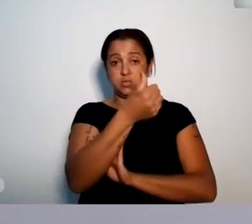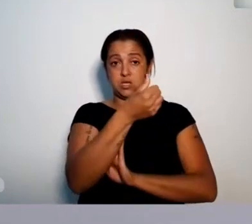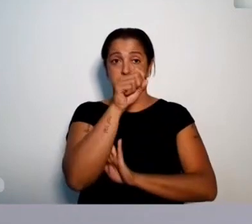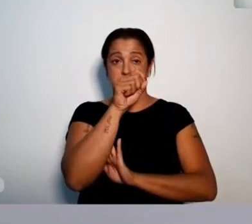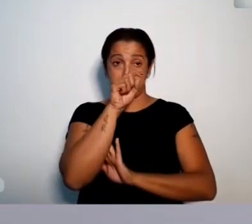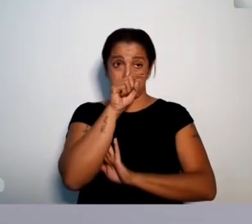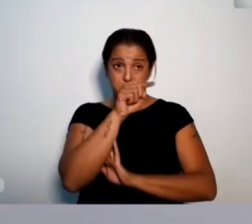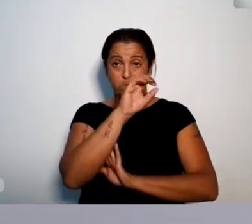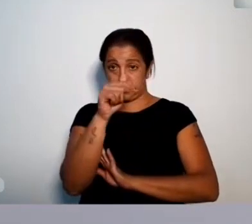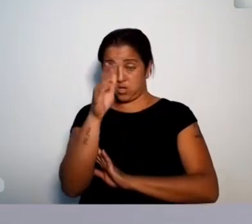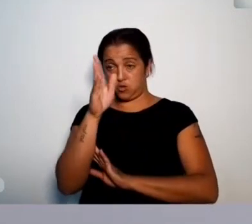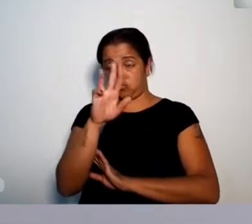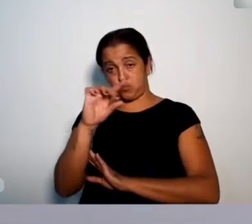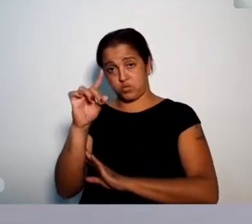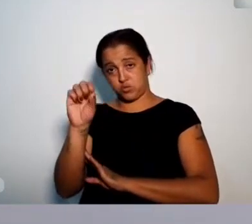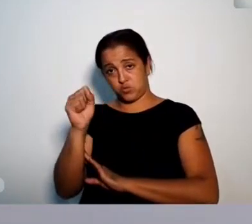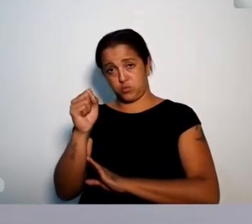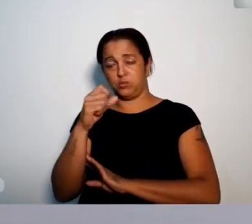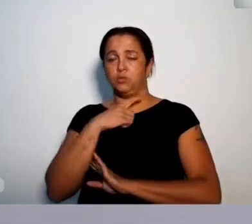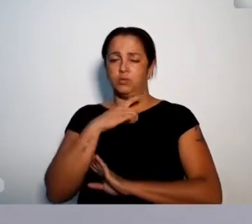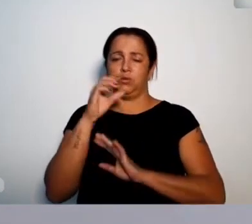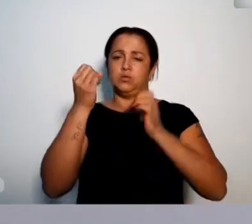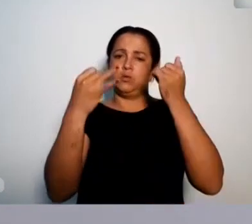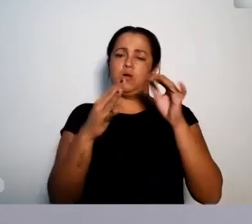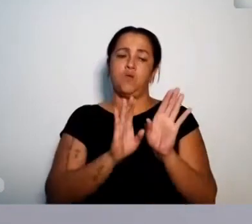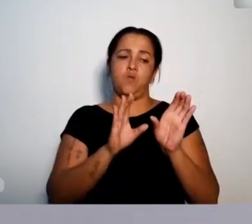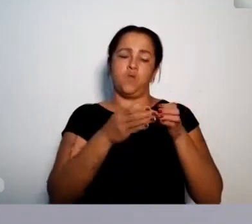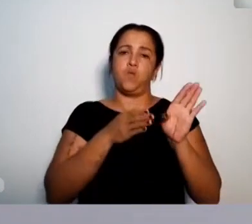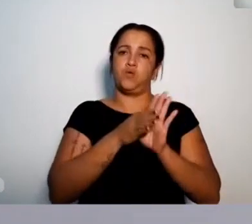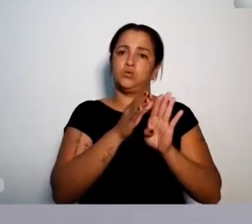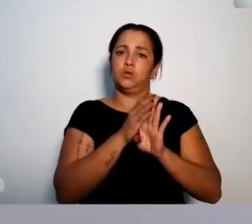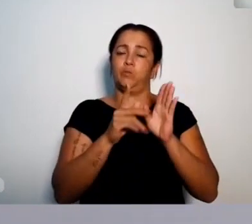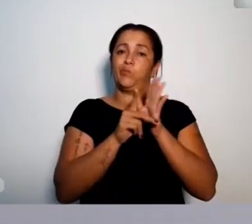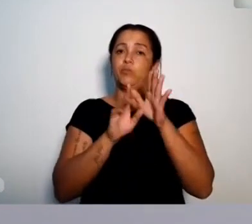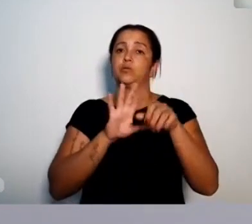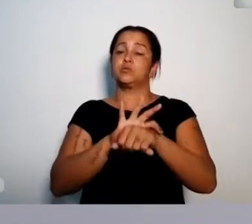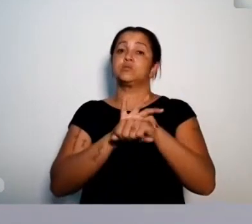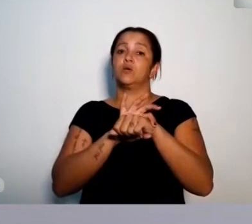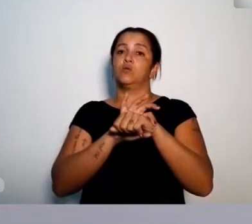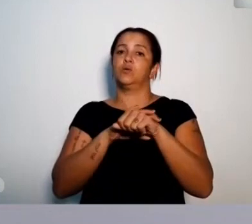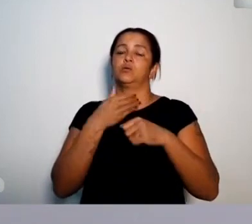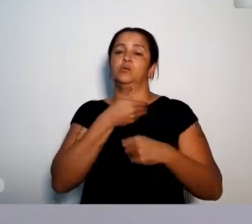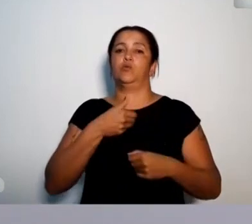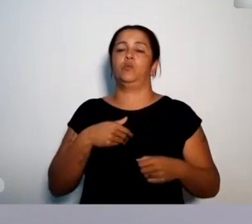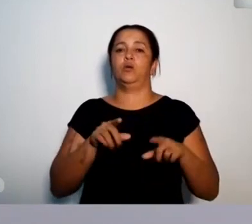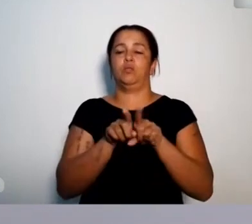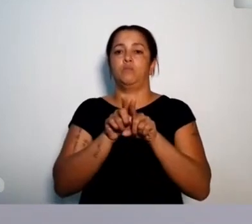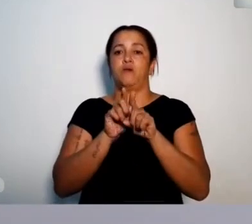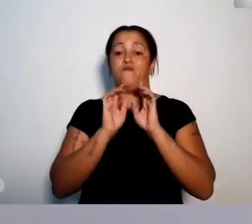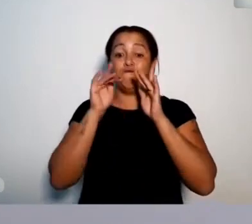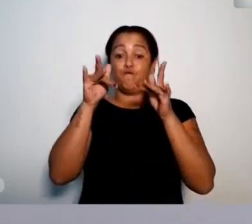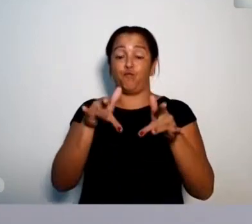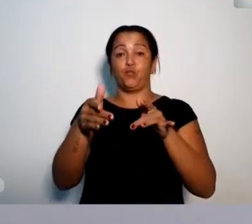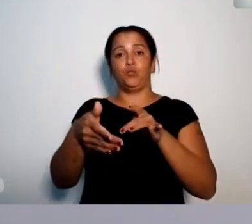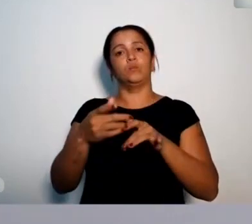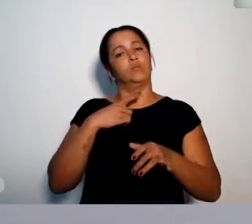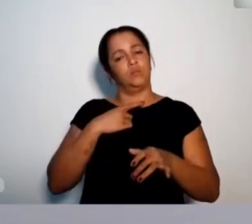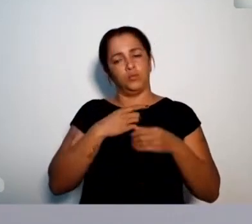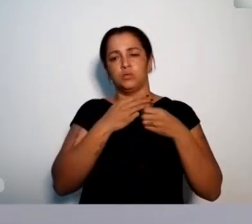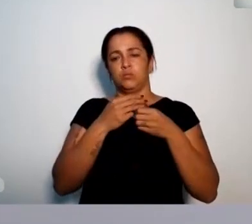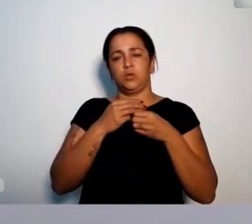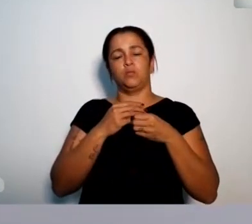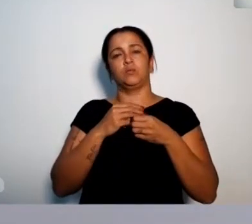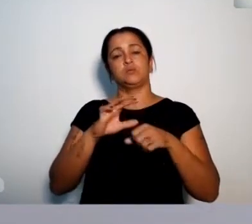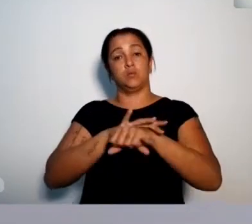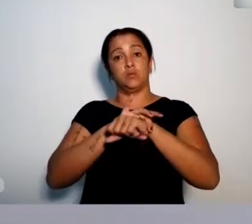6.017/2018, que dispõe sobre o Conselho Municipal de Segurança Pública e Fundo Municipal de Segurança Pública. Discussão e